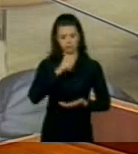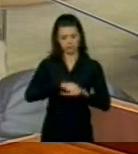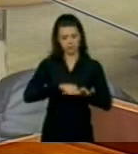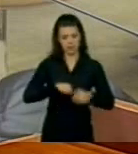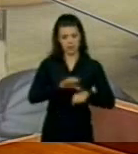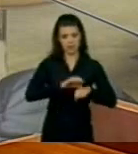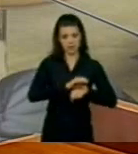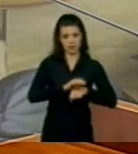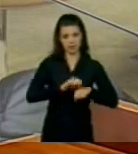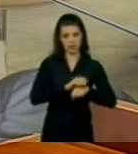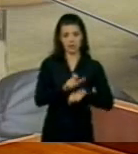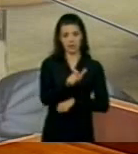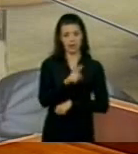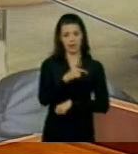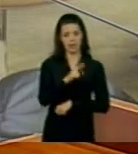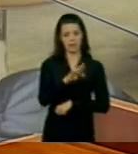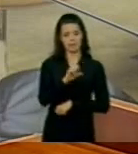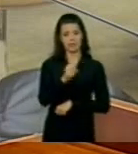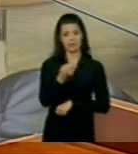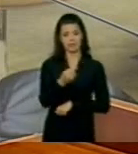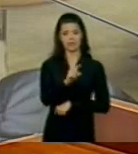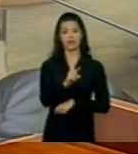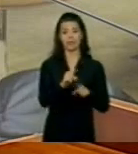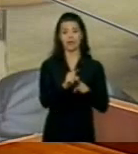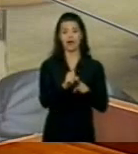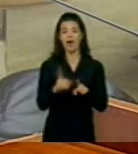em 1988, a única medida